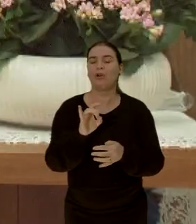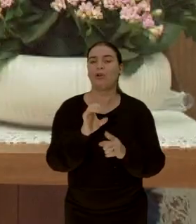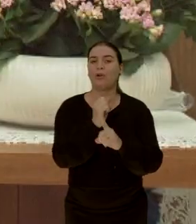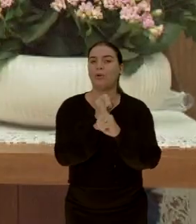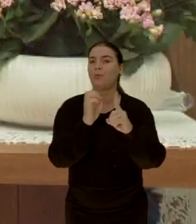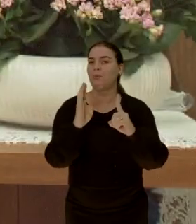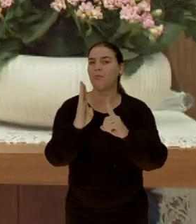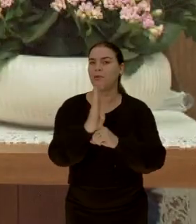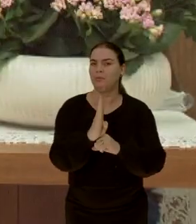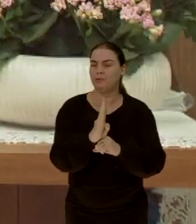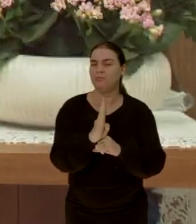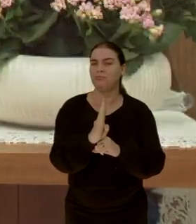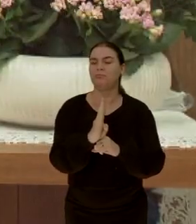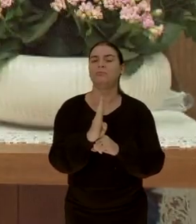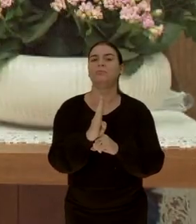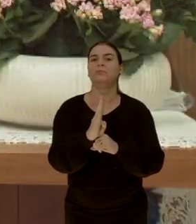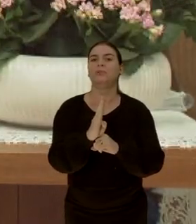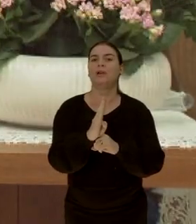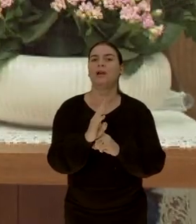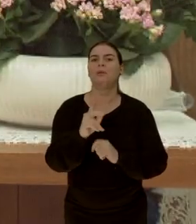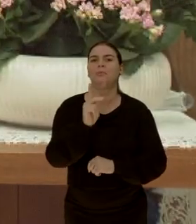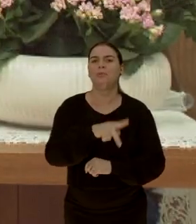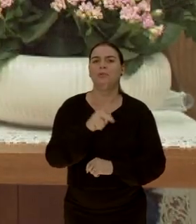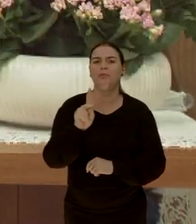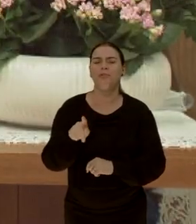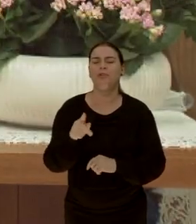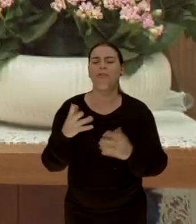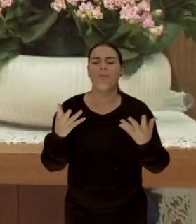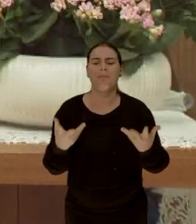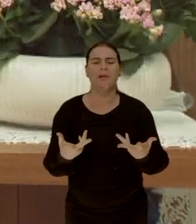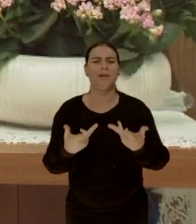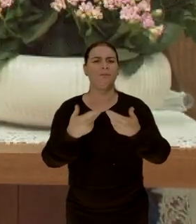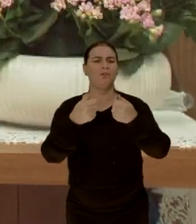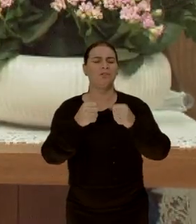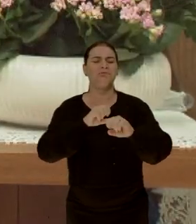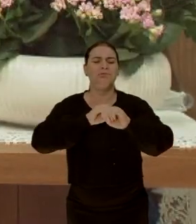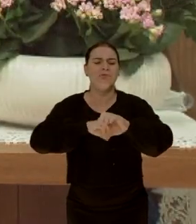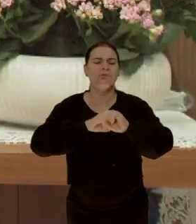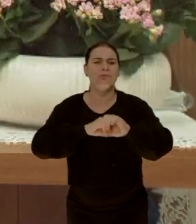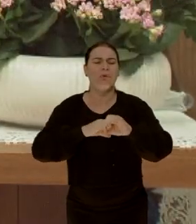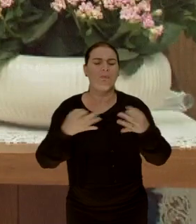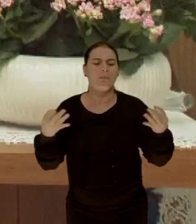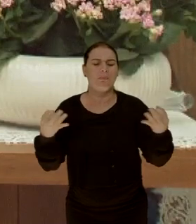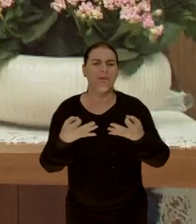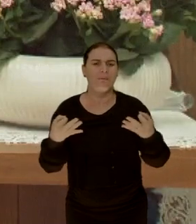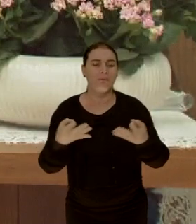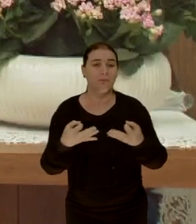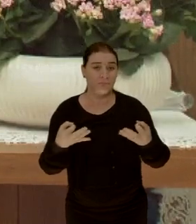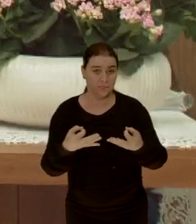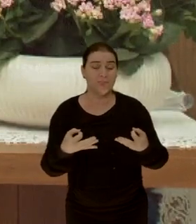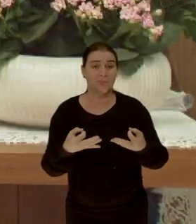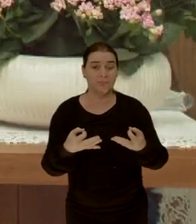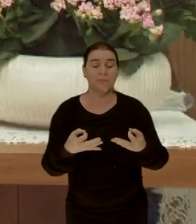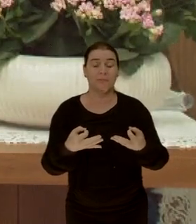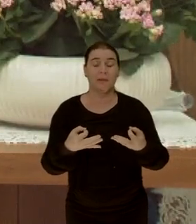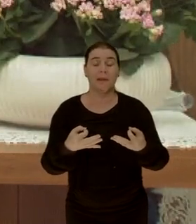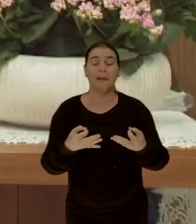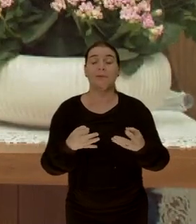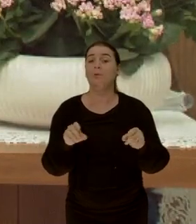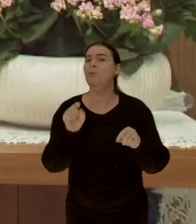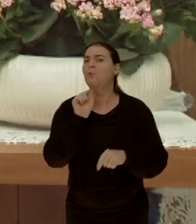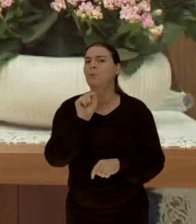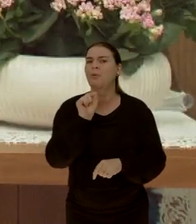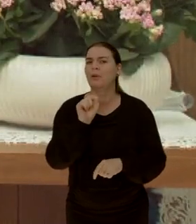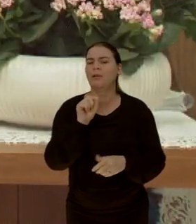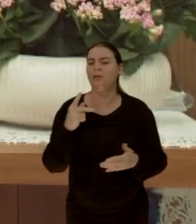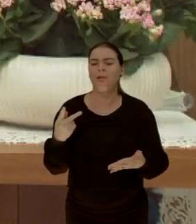aconteceu lateralmente. A professora foi excelente, foi excepcional, e nós temos muito isso. Aliás, nós